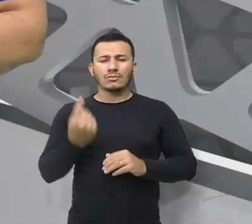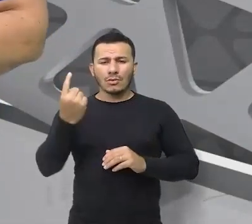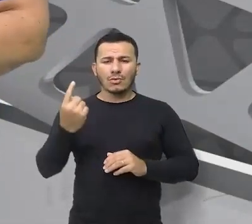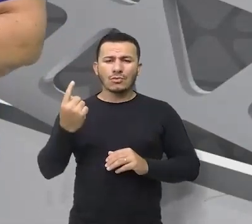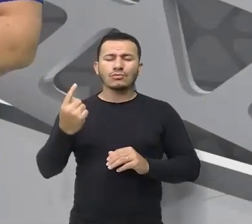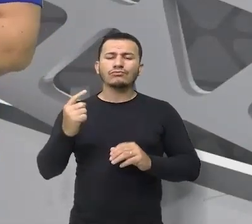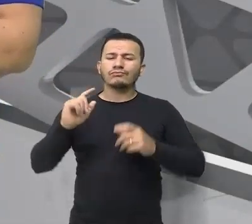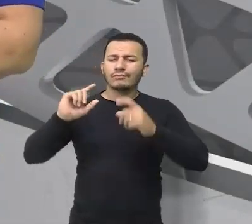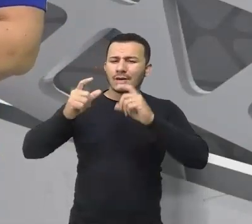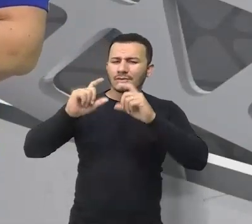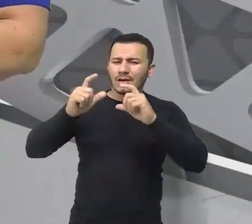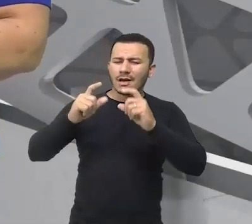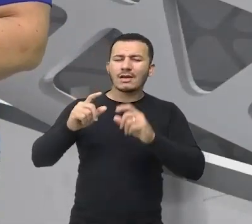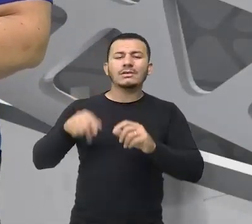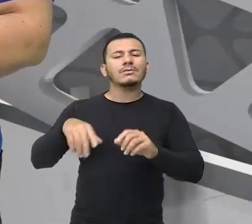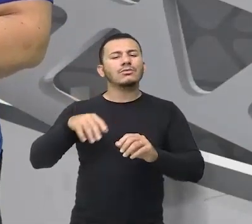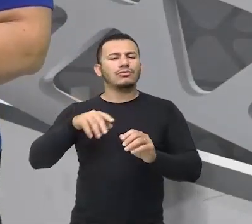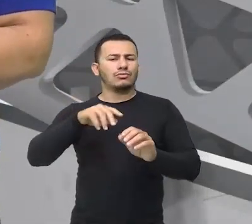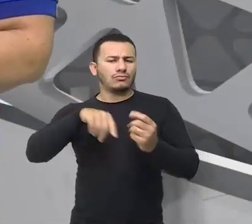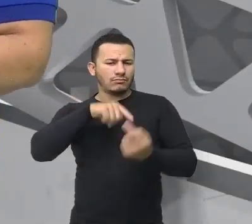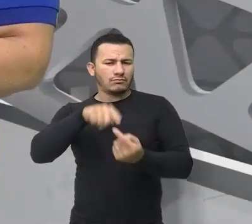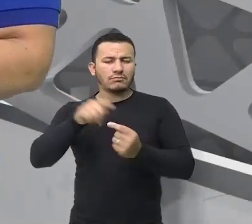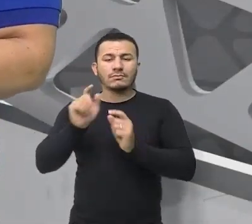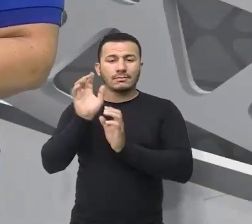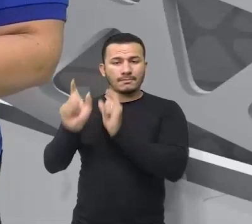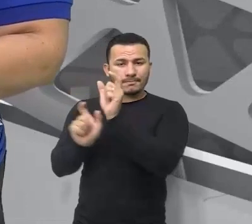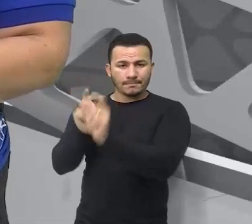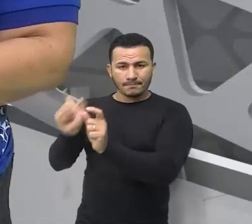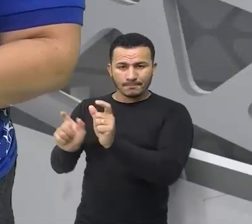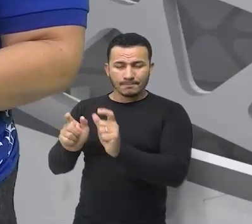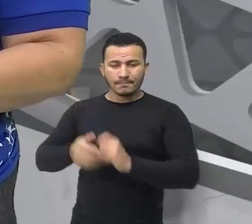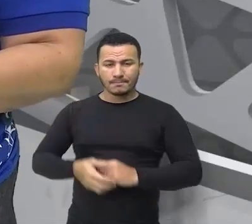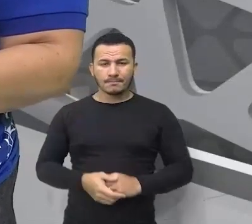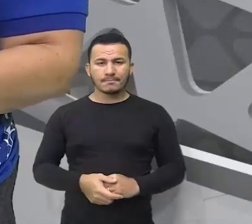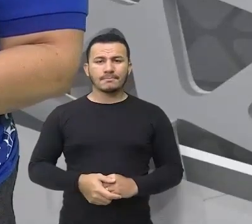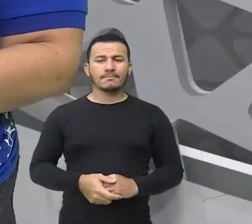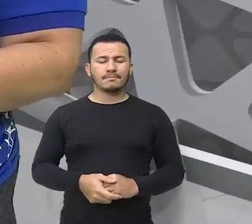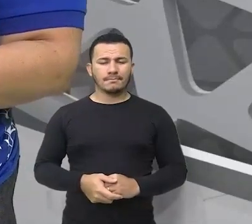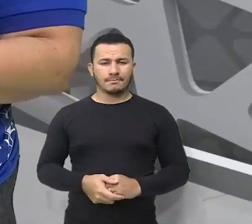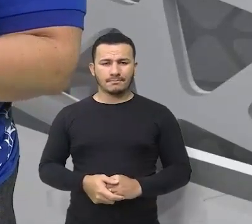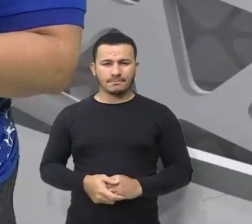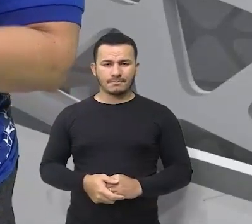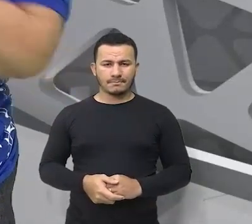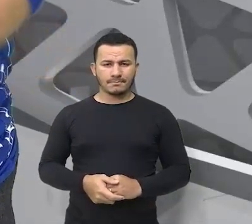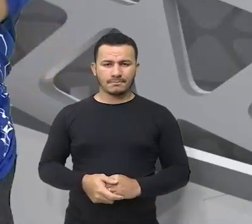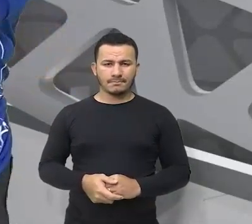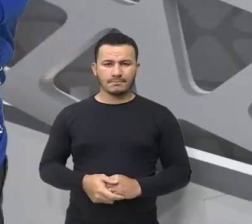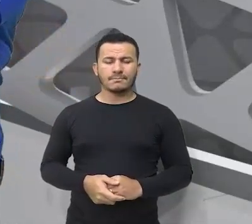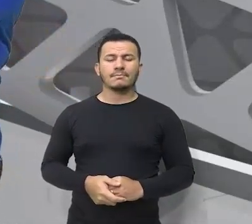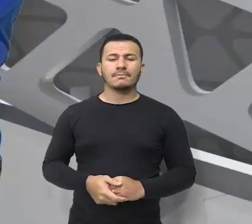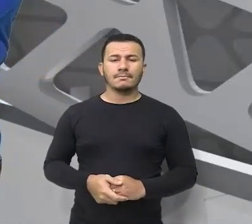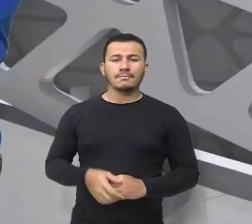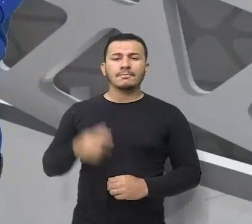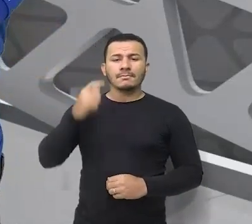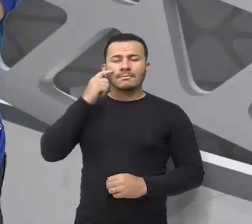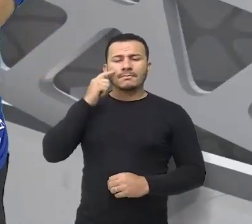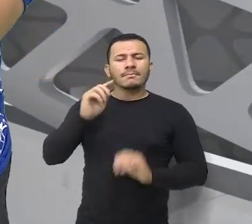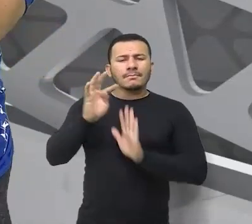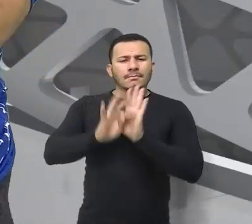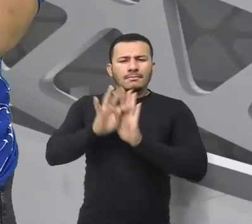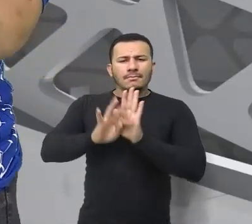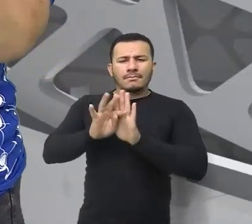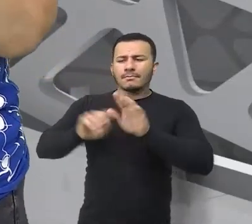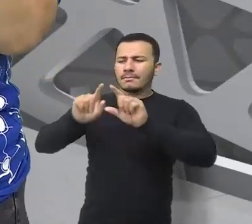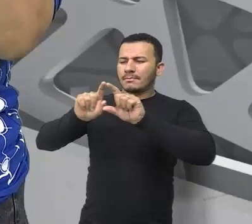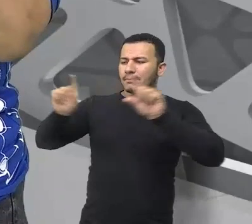tom de crítica, porque isso é uma charge, né? Inclusive, essa parte superior do texto